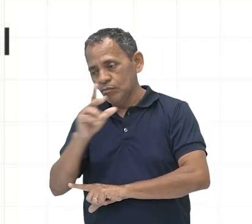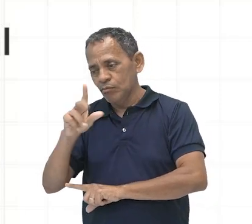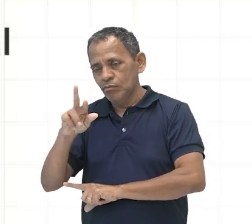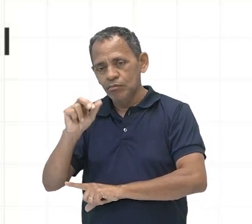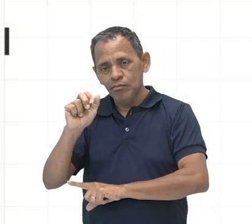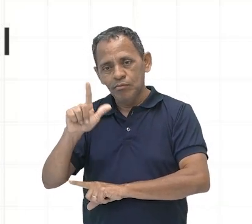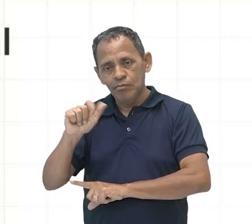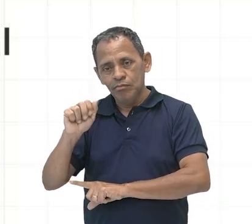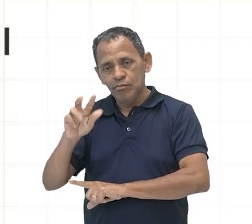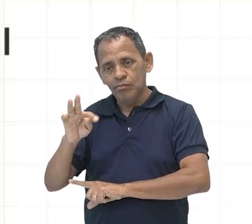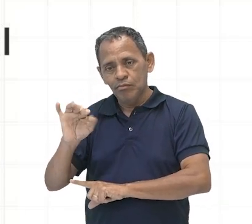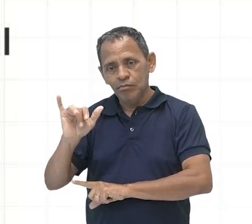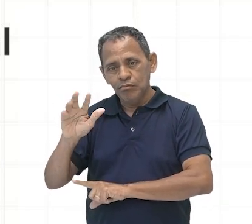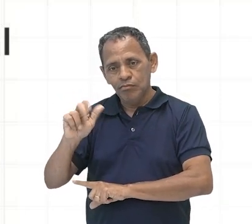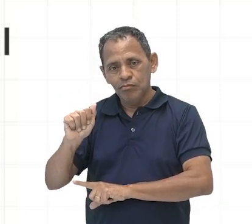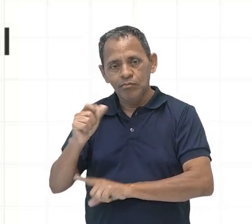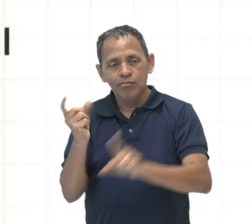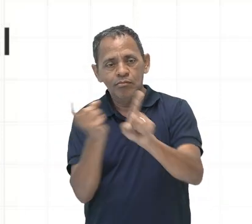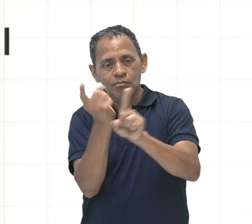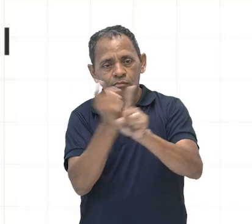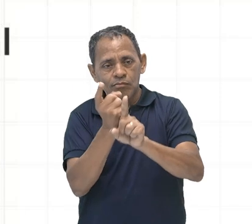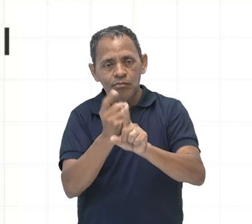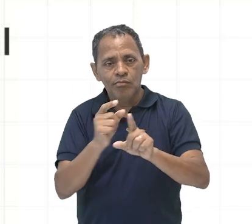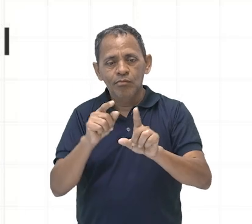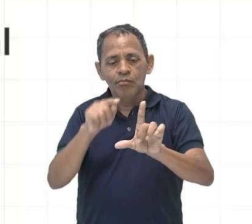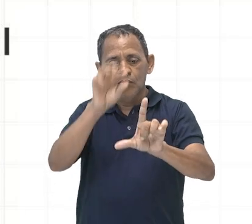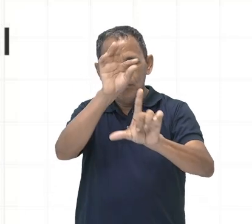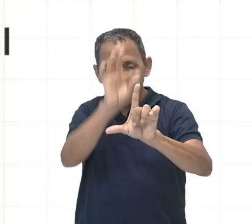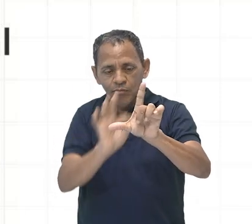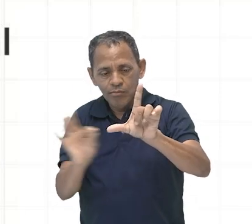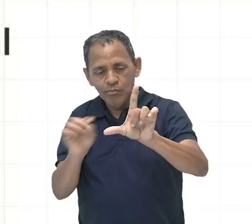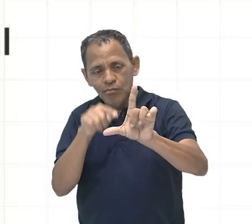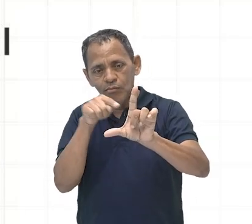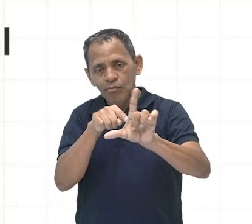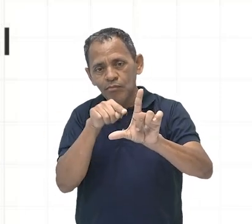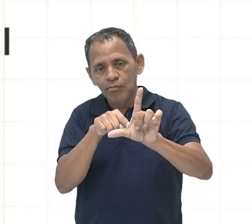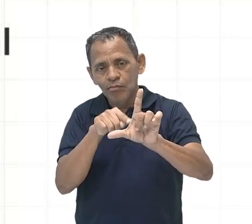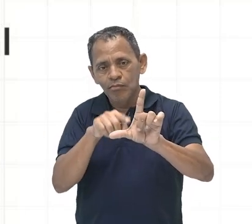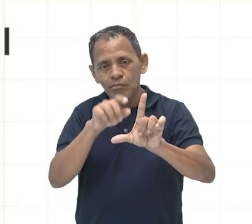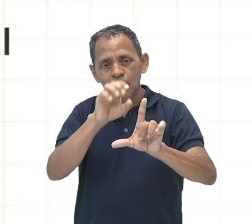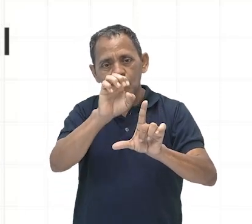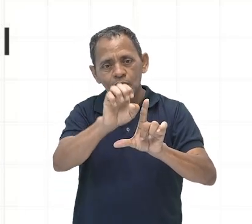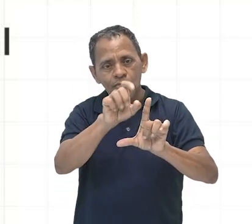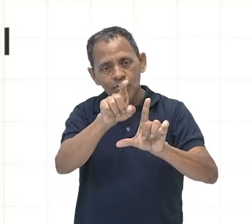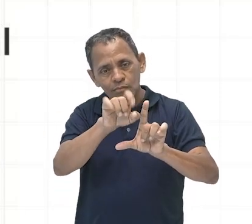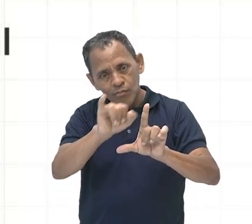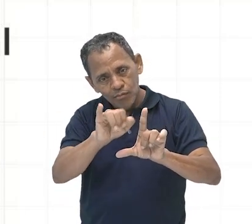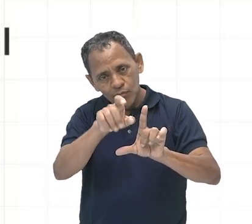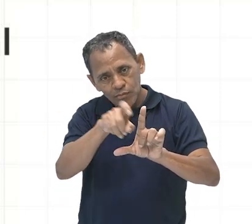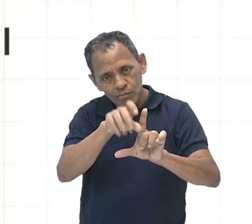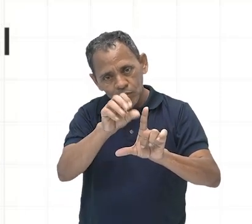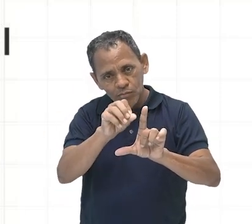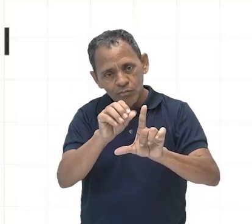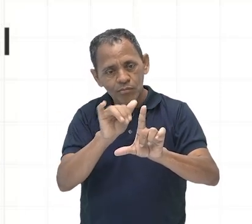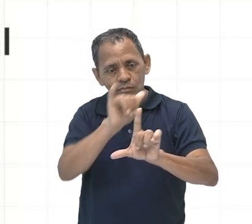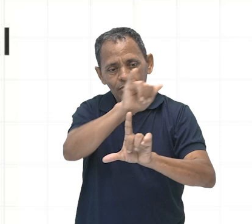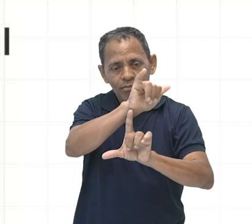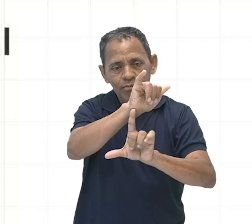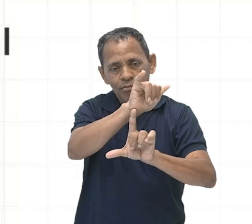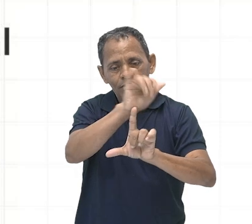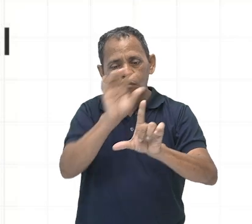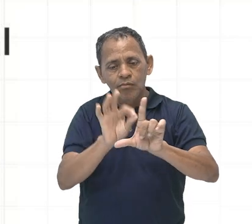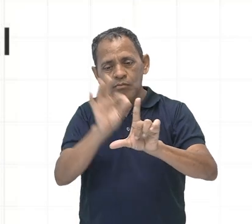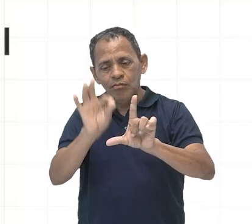X serão os dados, as variáveis, e o eixo Y serão as